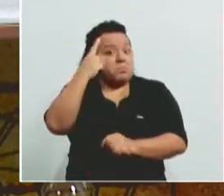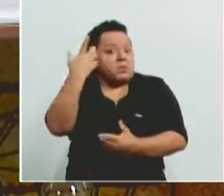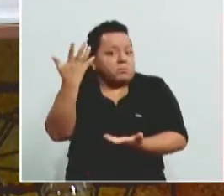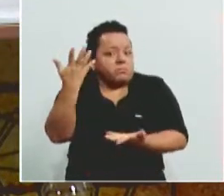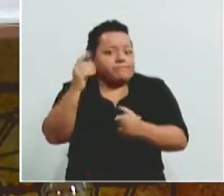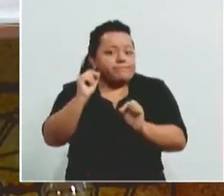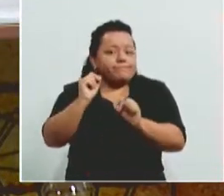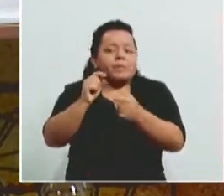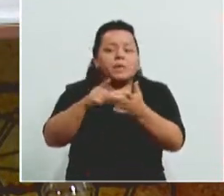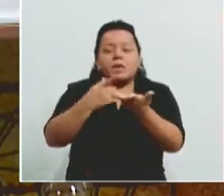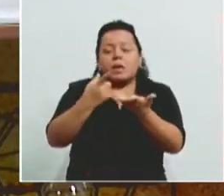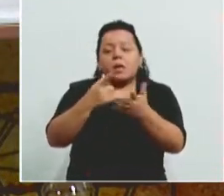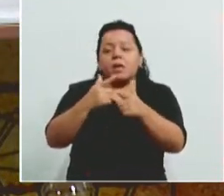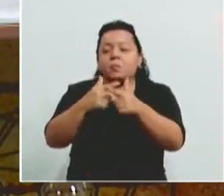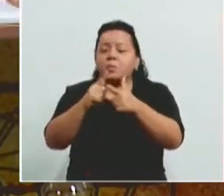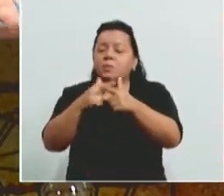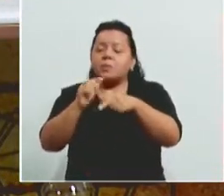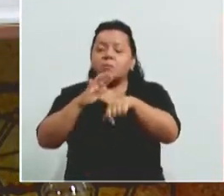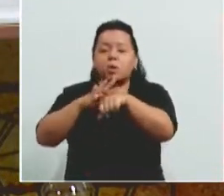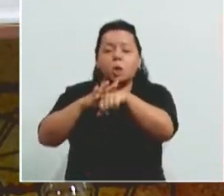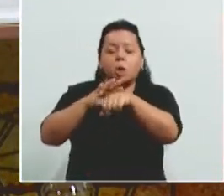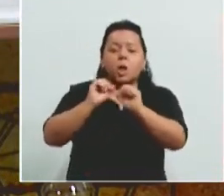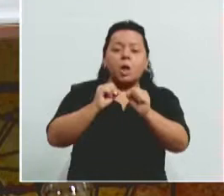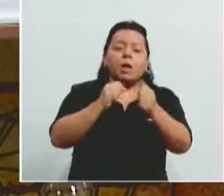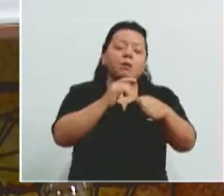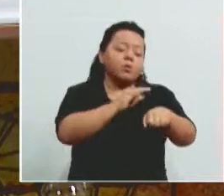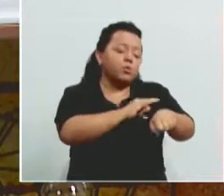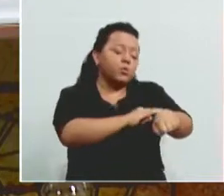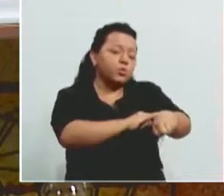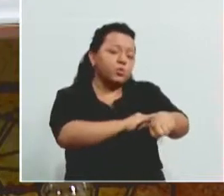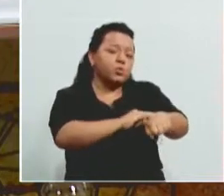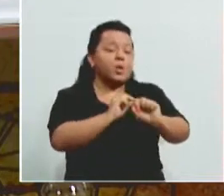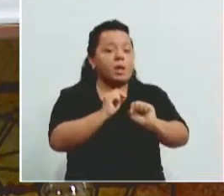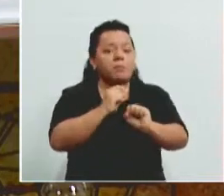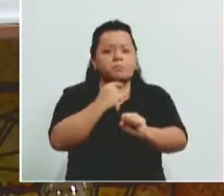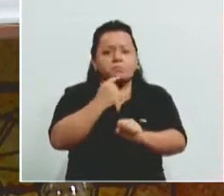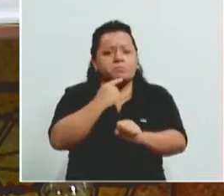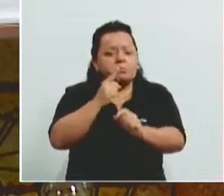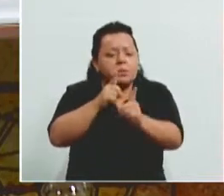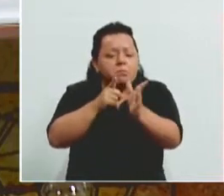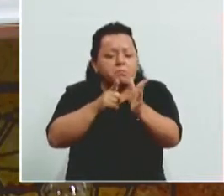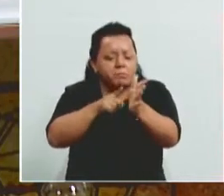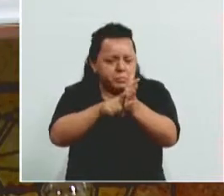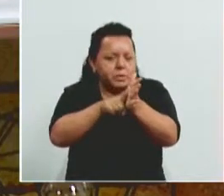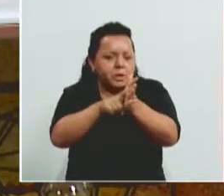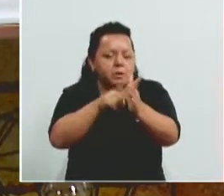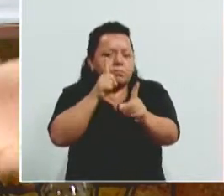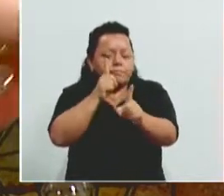fazer a investigação. Não deu infecção urinária, aí sim, vamos para outros